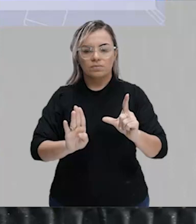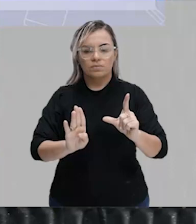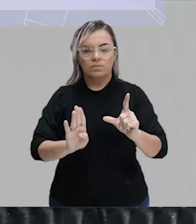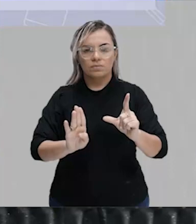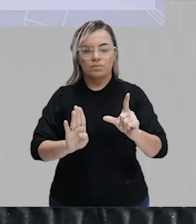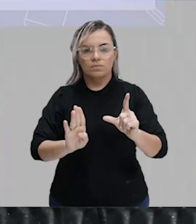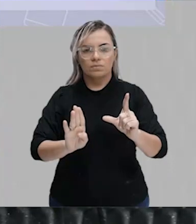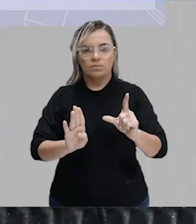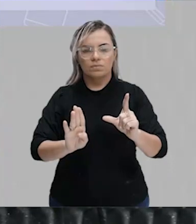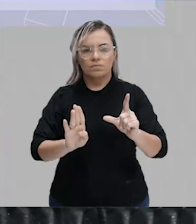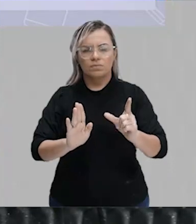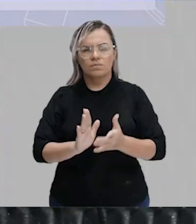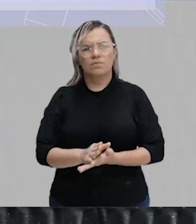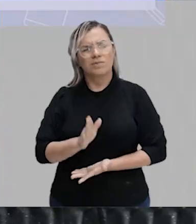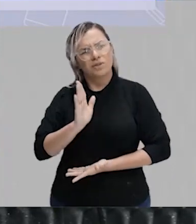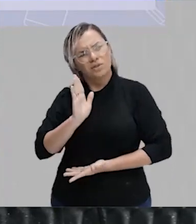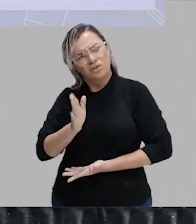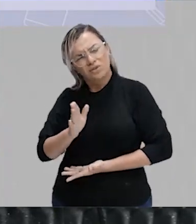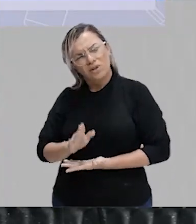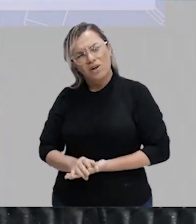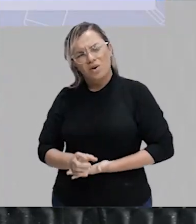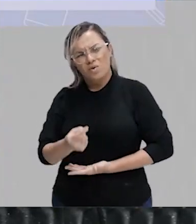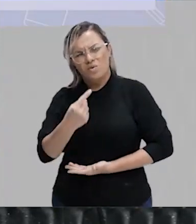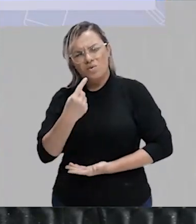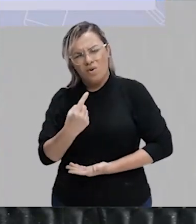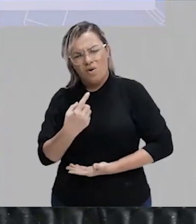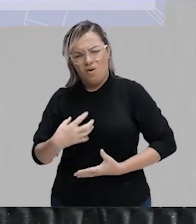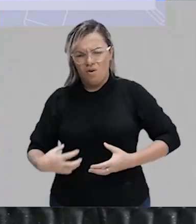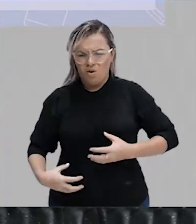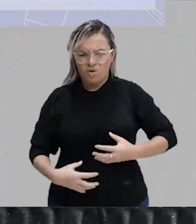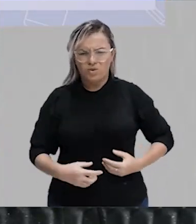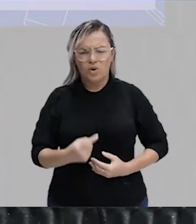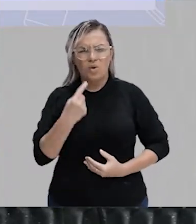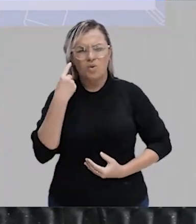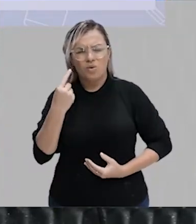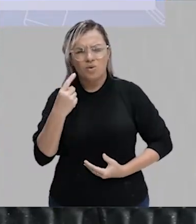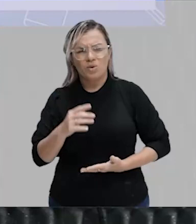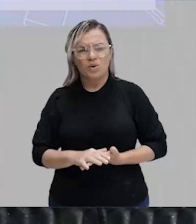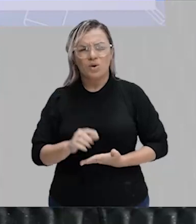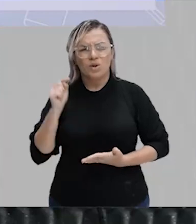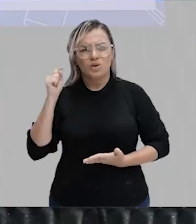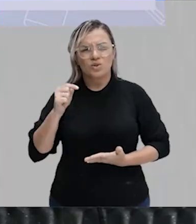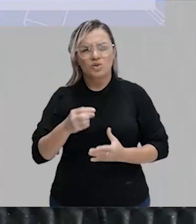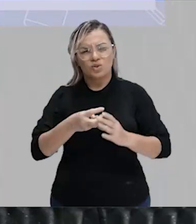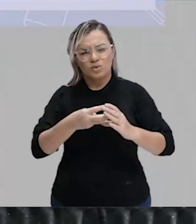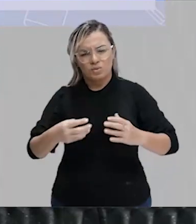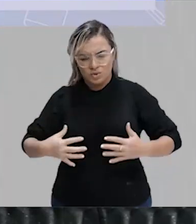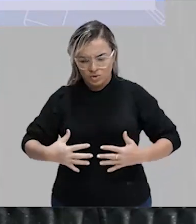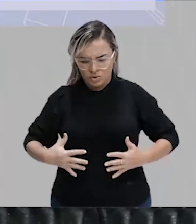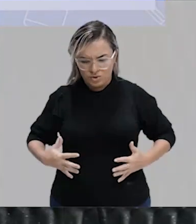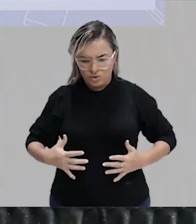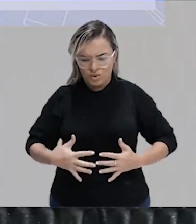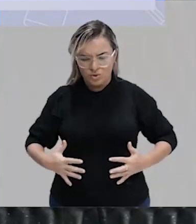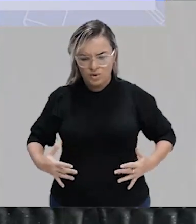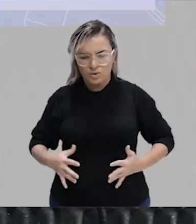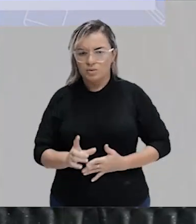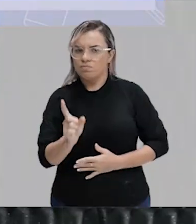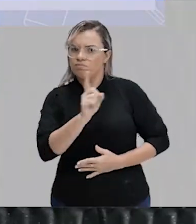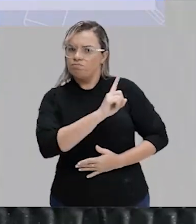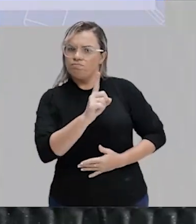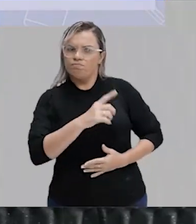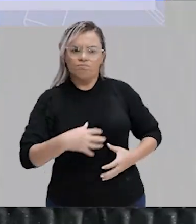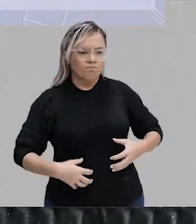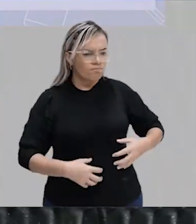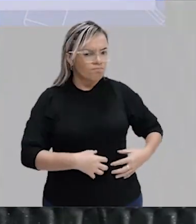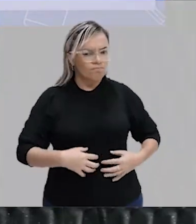tecido. Você já viu algum órgão que só é feito por um tecido? Lógico que não. né? Eu tenho, pessoal, cada órgão